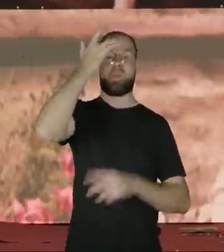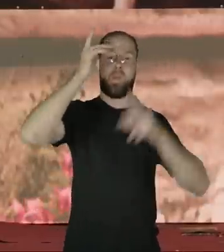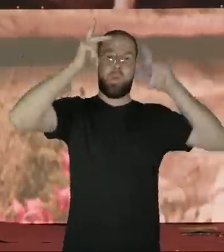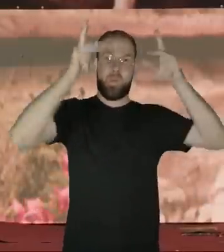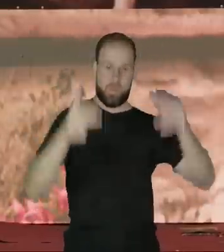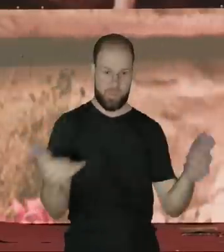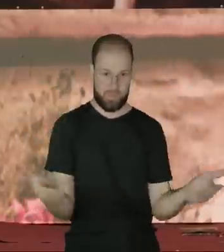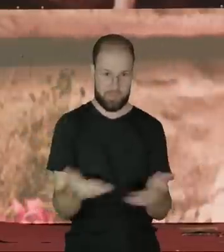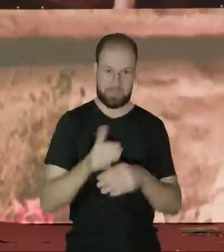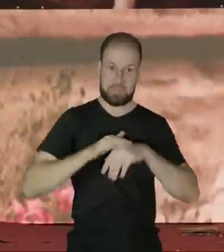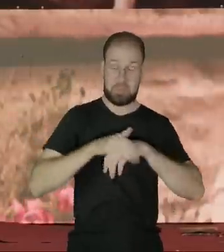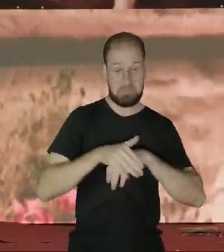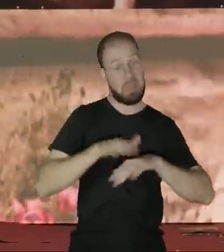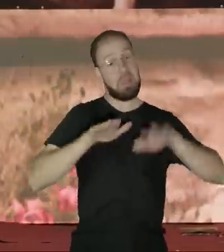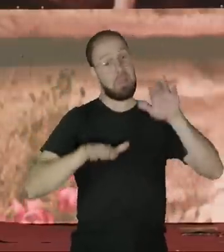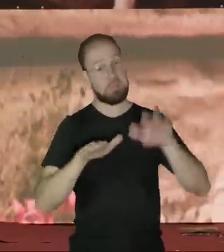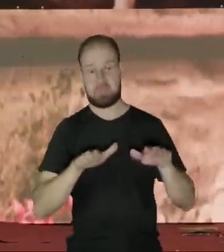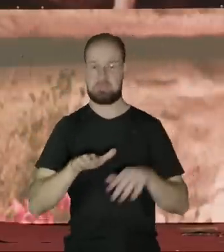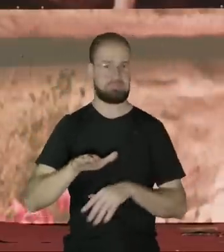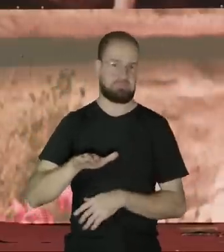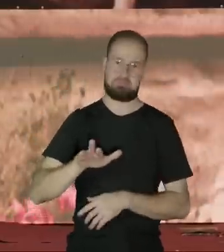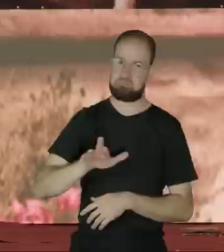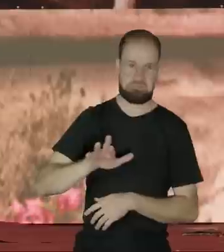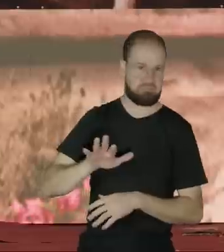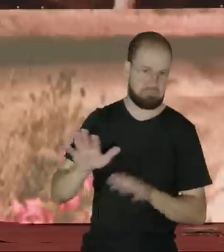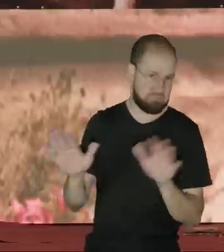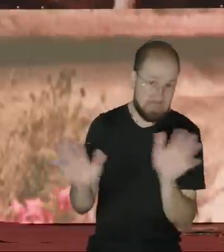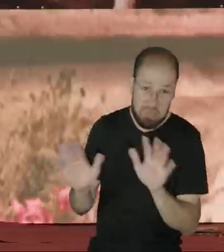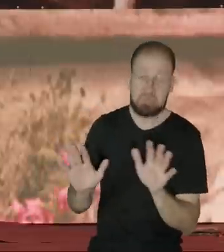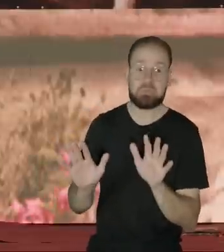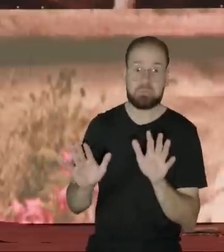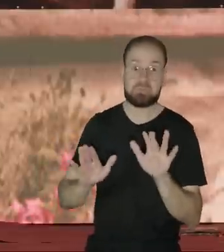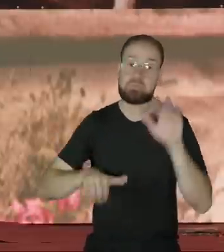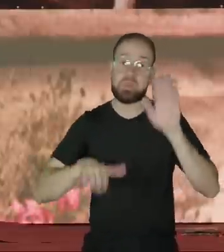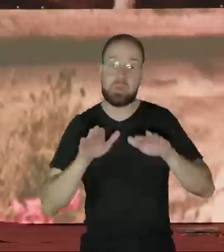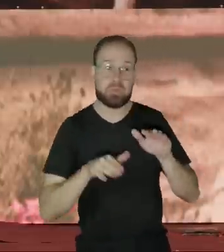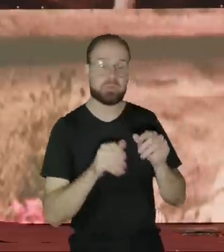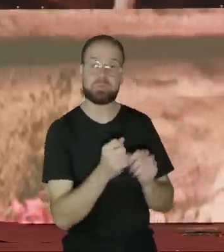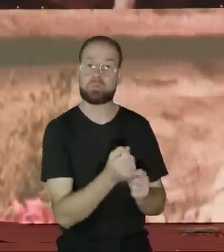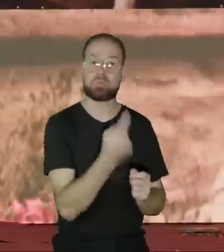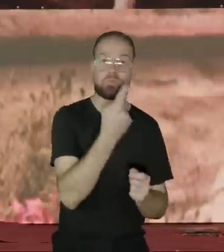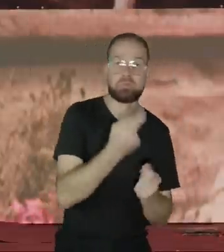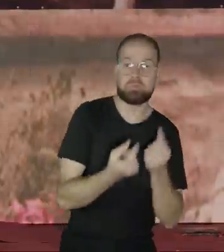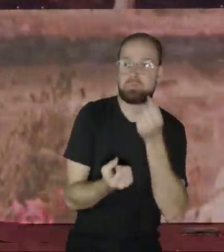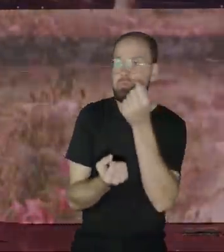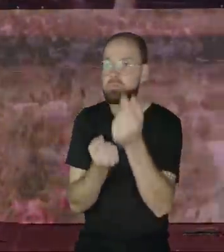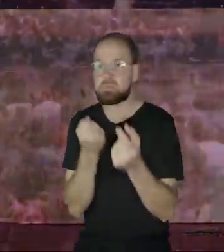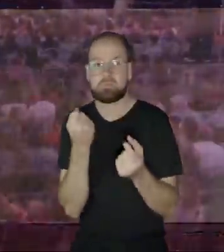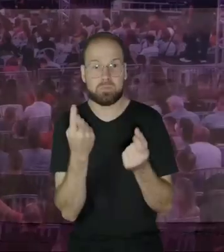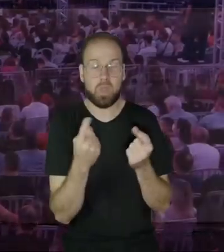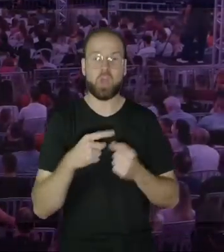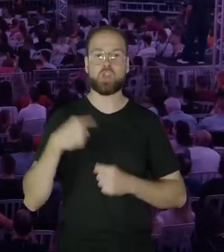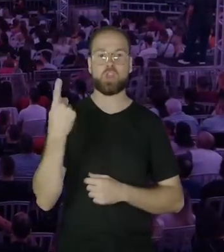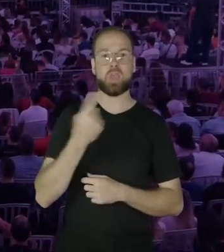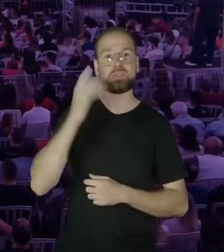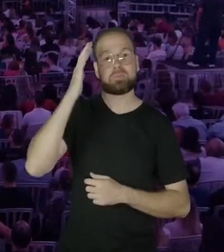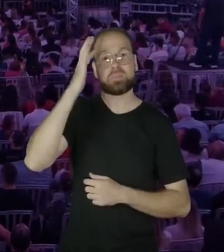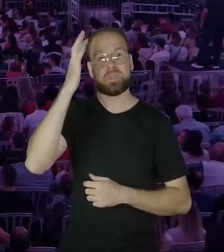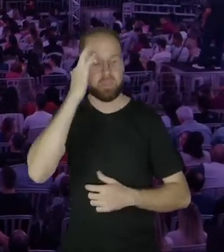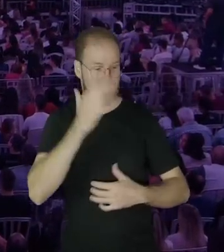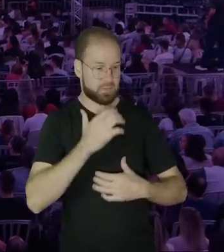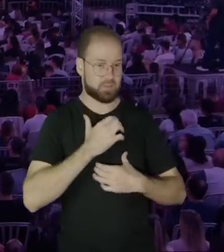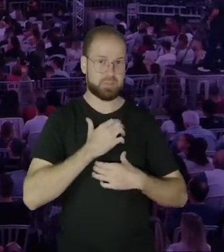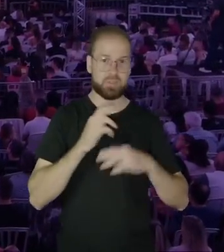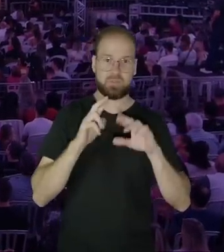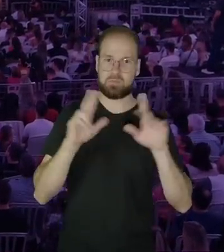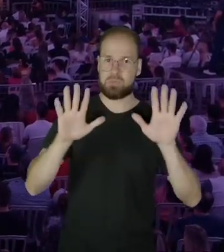noite. Talvez não. Talvez algumas cenas da vida de Cristo a gente pense de uma forma diferente,